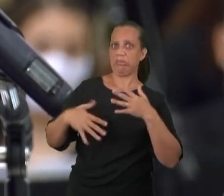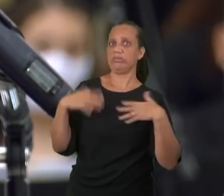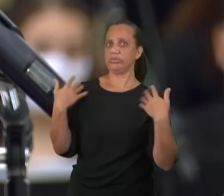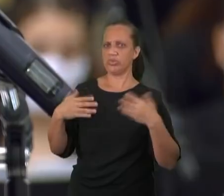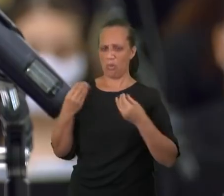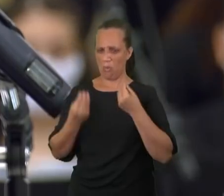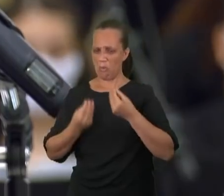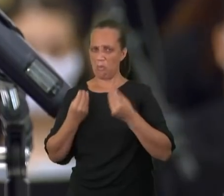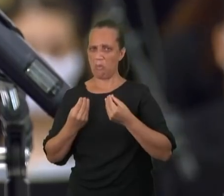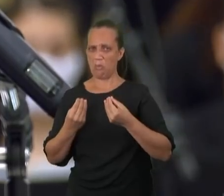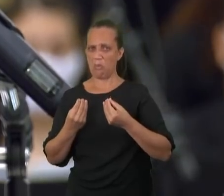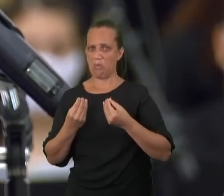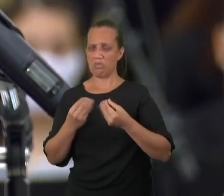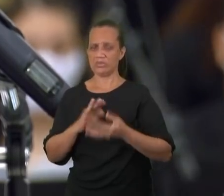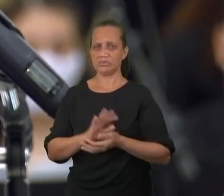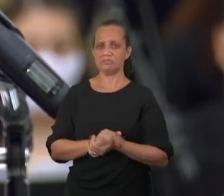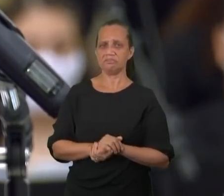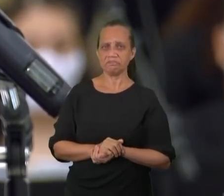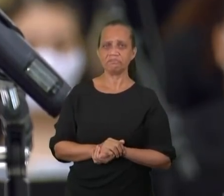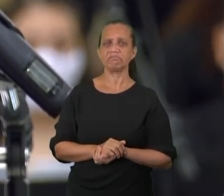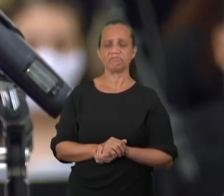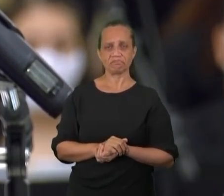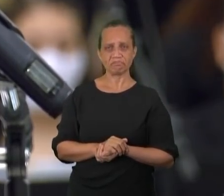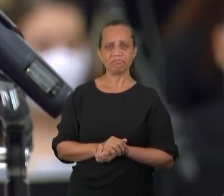Como é que pode um negócio desse?